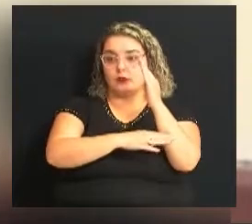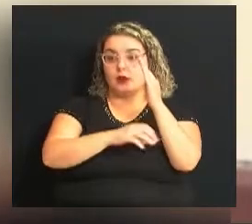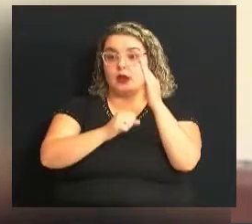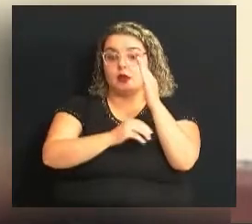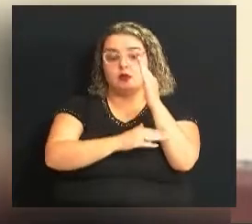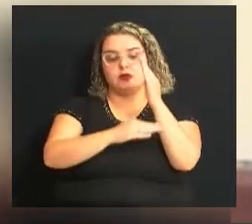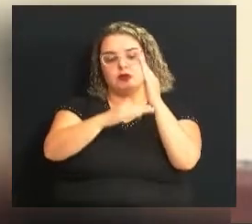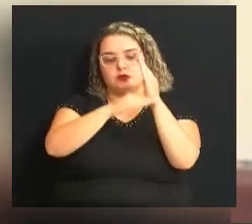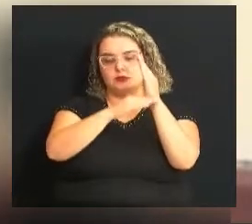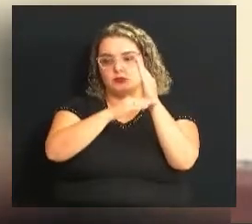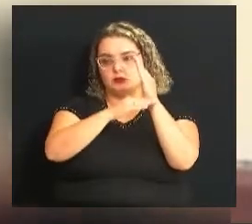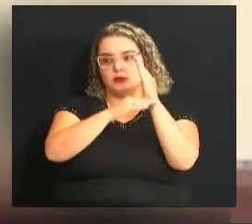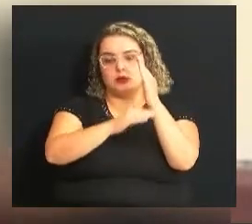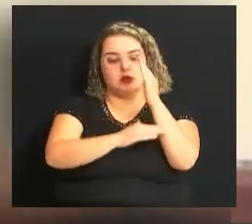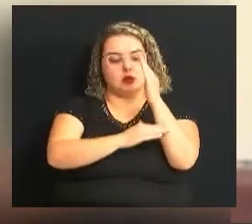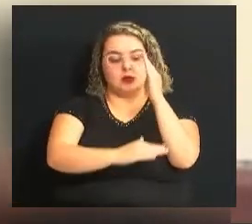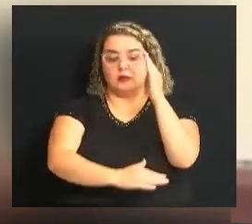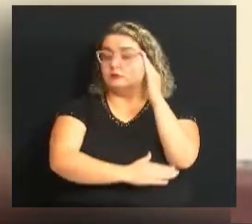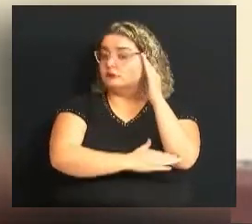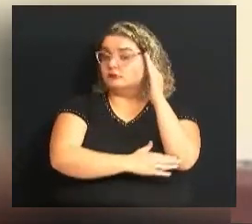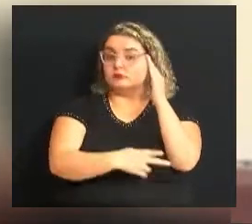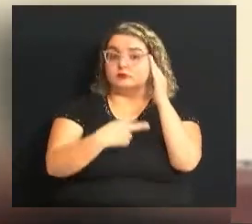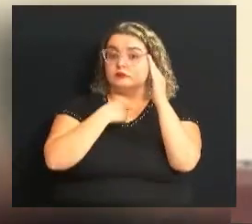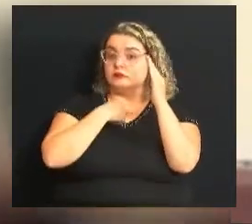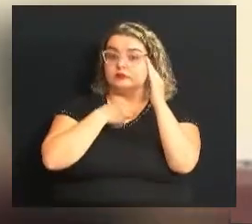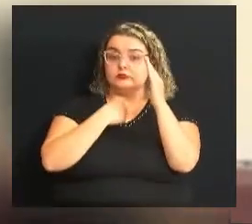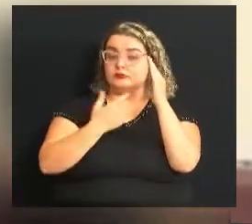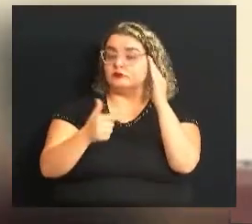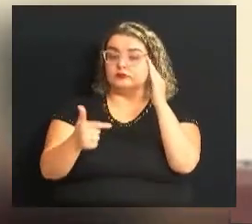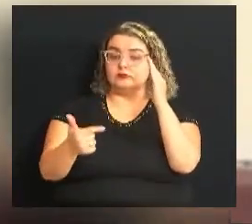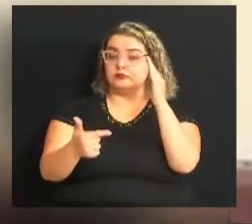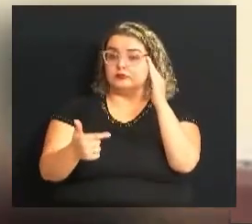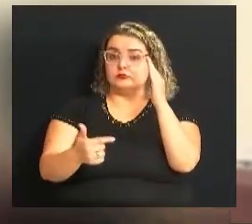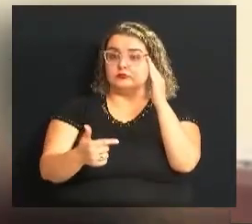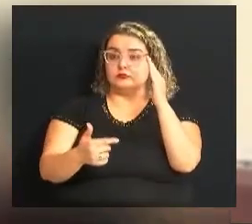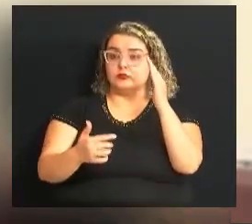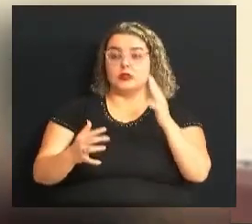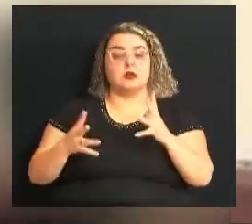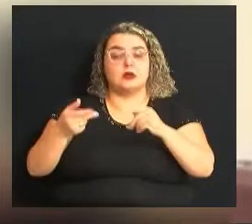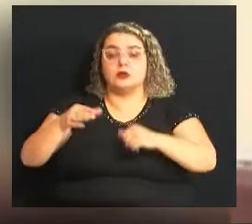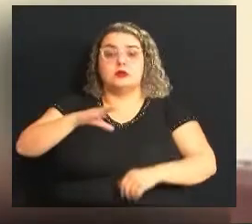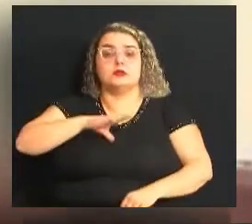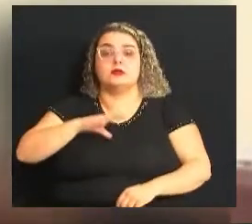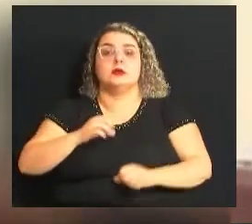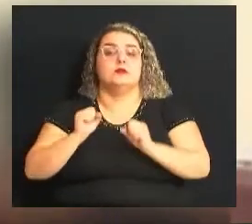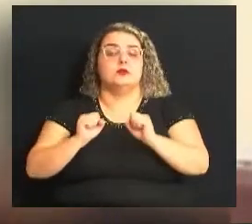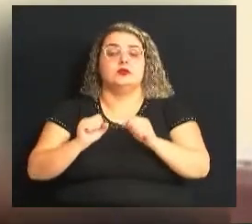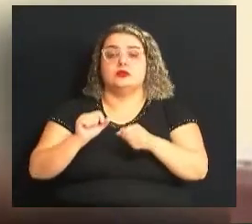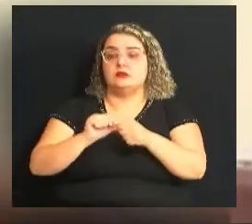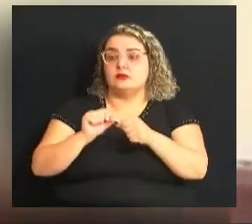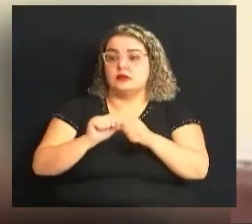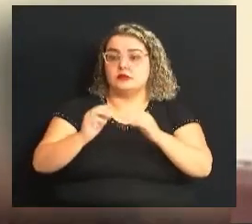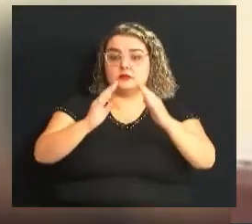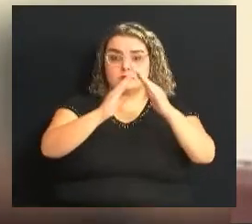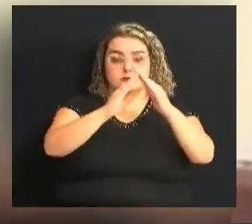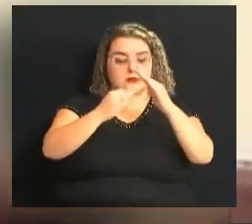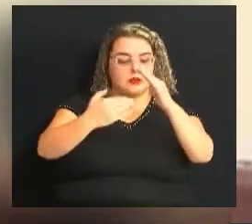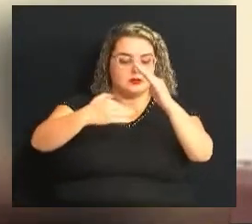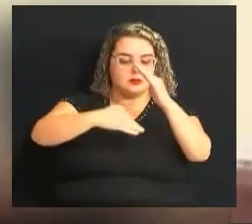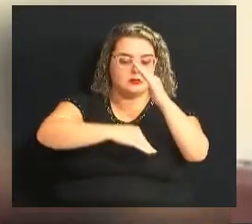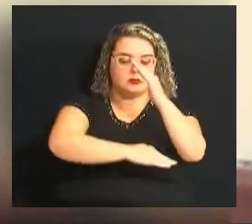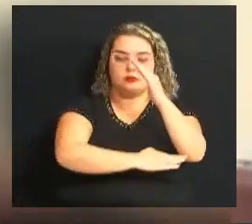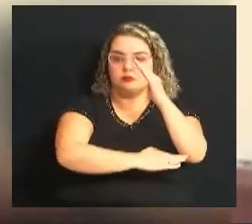pavimento térreo aí você pode ter um acima e abaixo a lei se omitiu sendo que na cidade inteira você pode